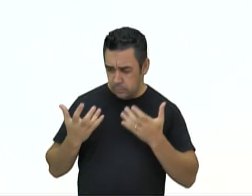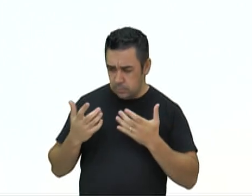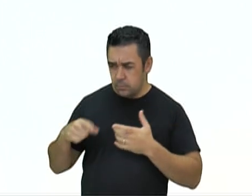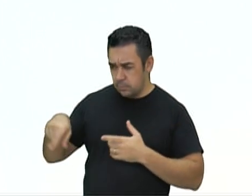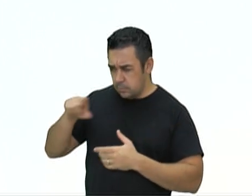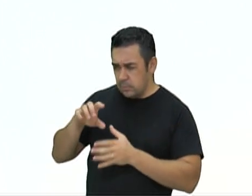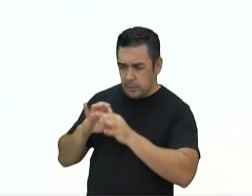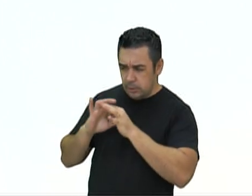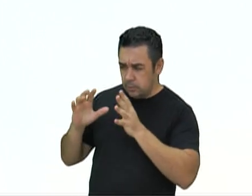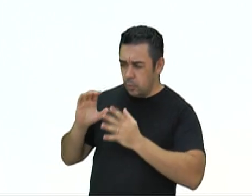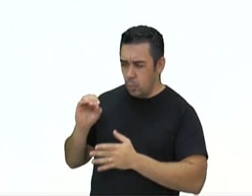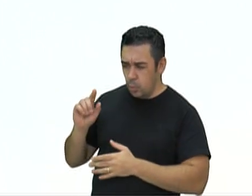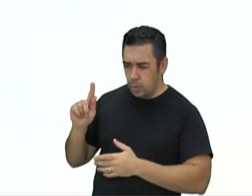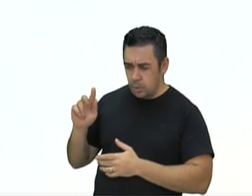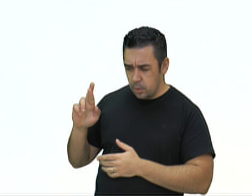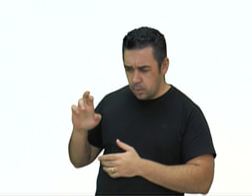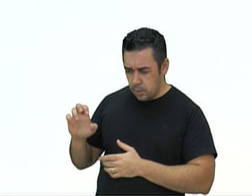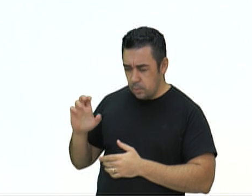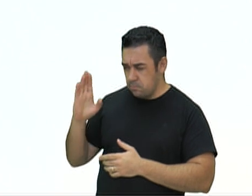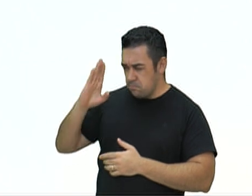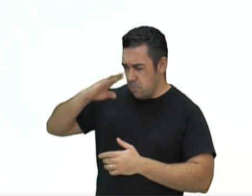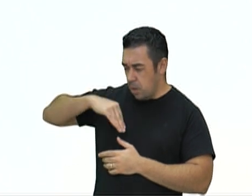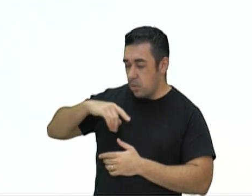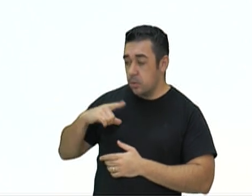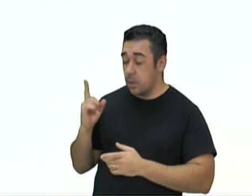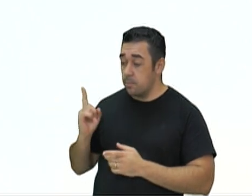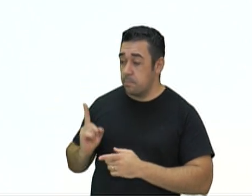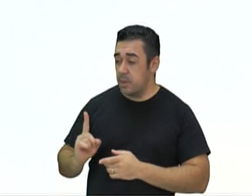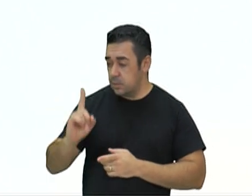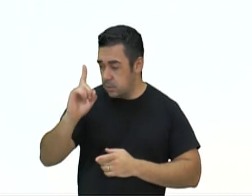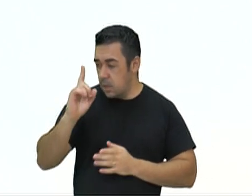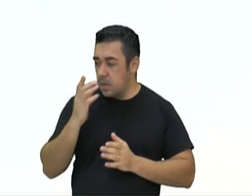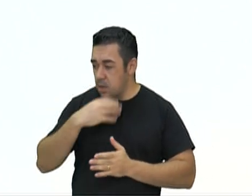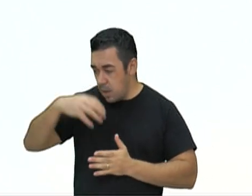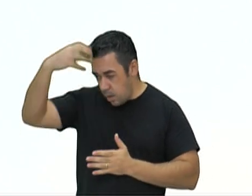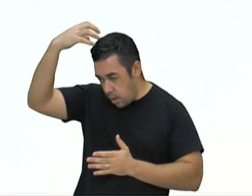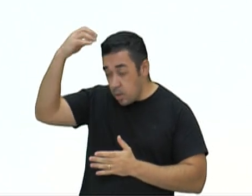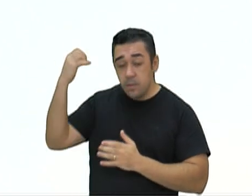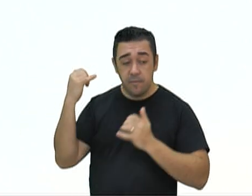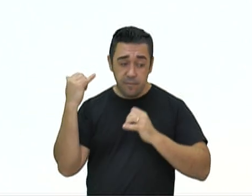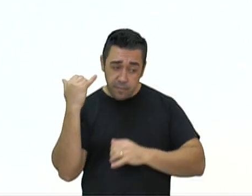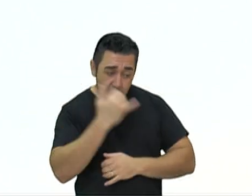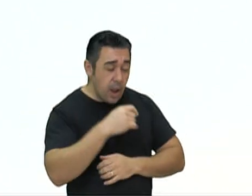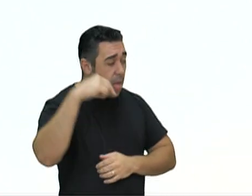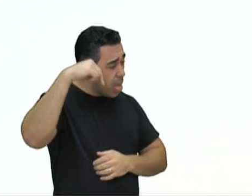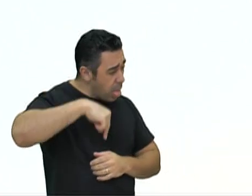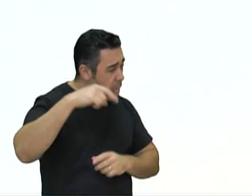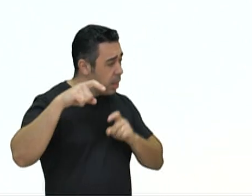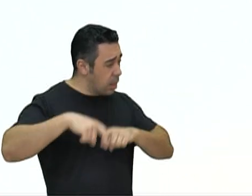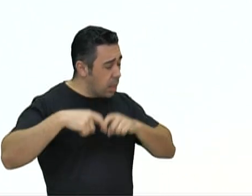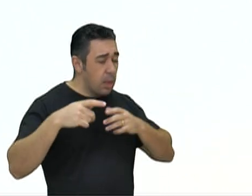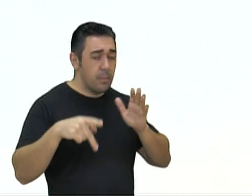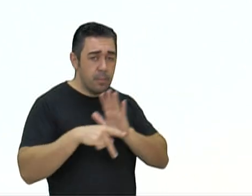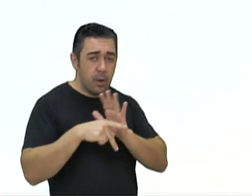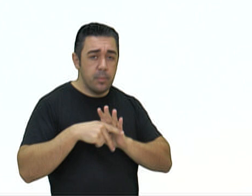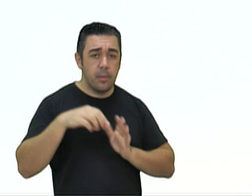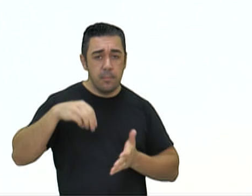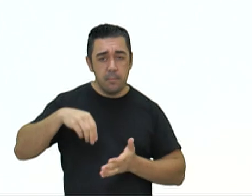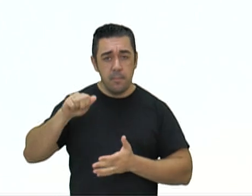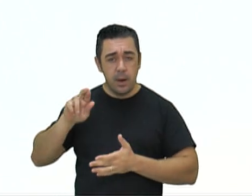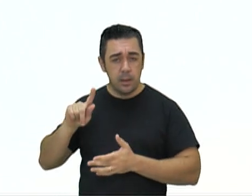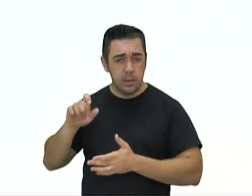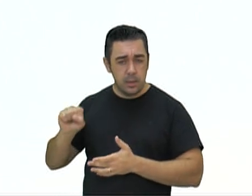do ogre malvado, quando o rei passar, digam que todas estas terras pertencem ao Marquês de Carabás. O verbo